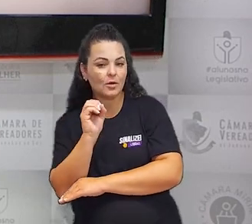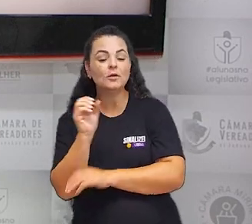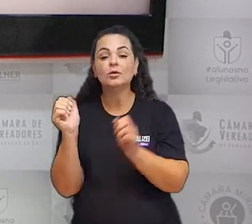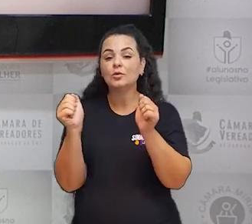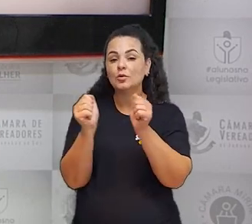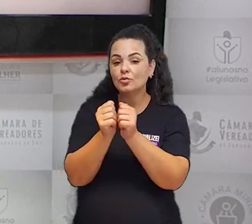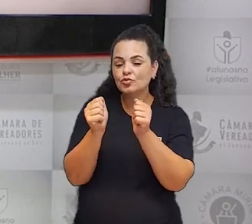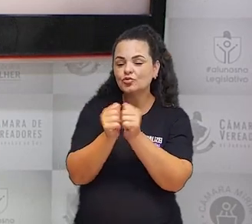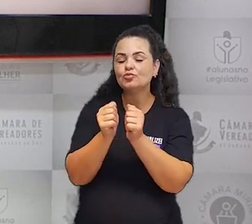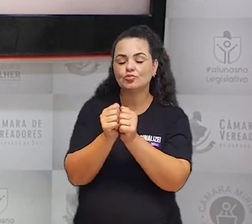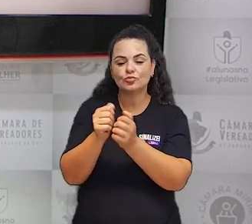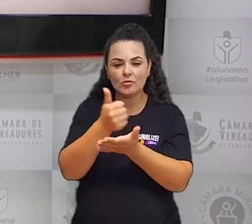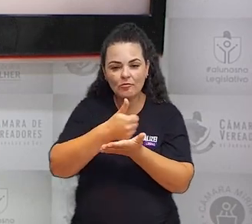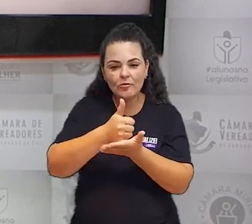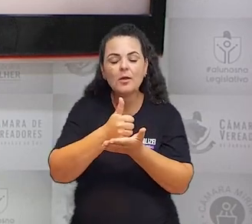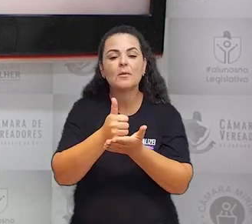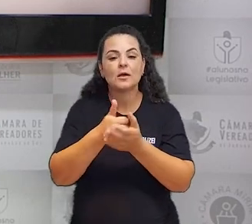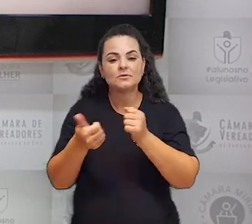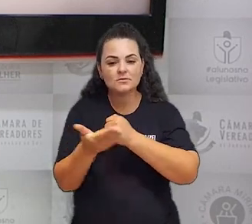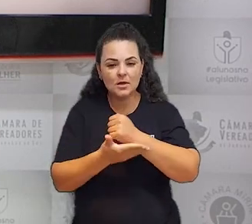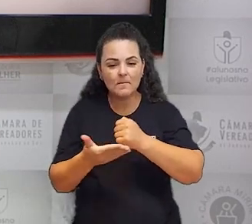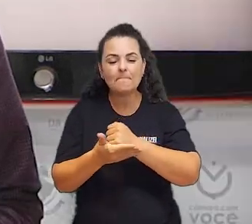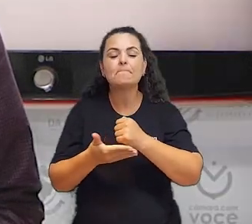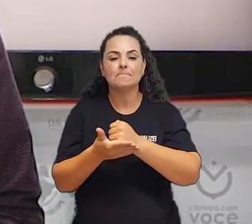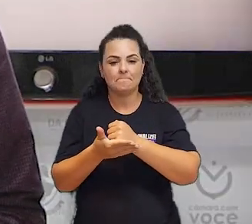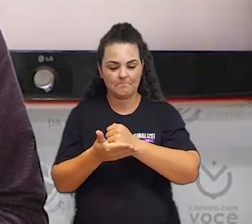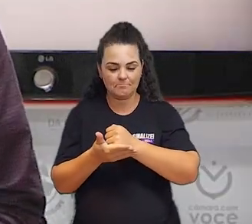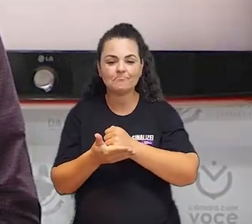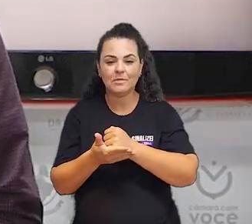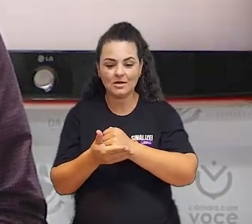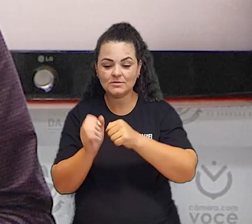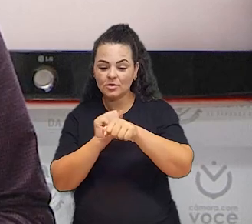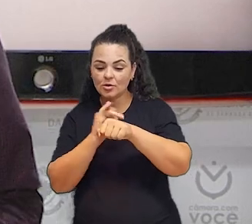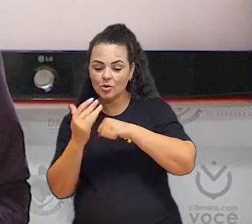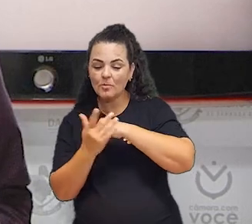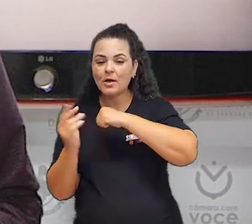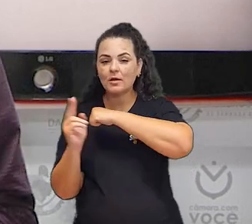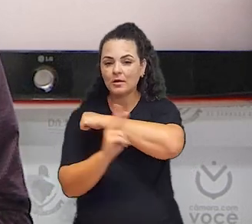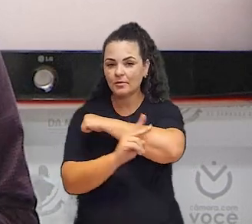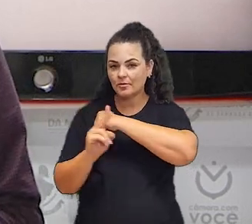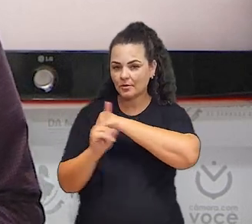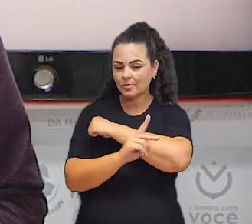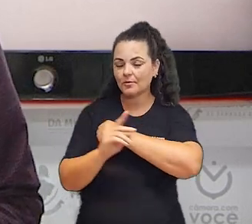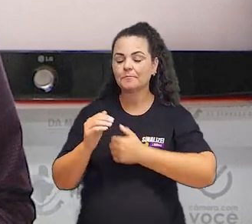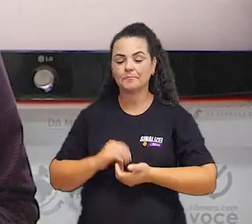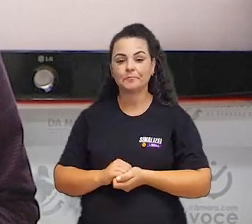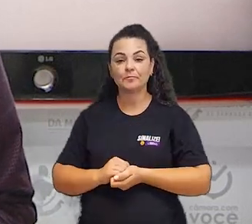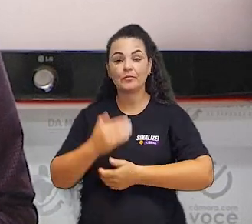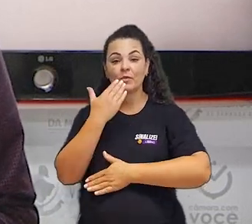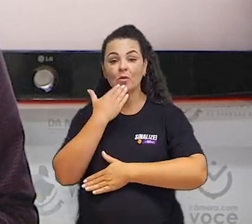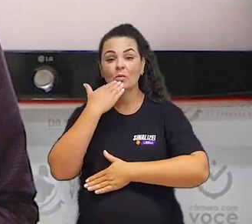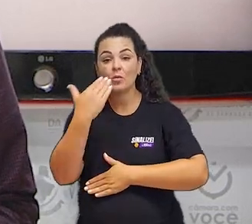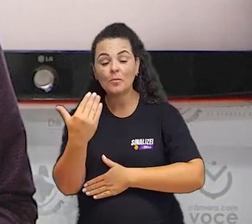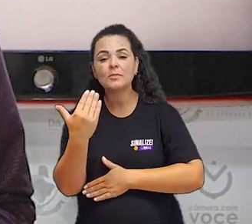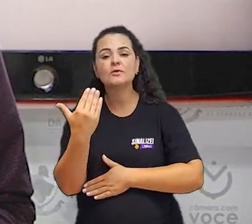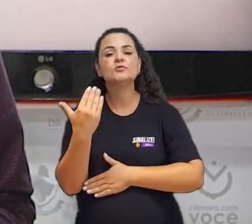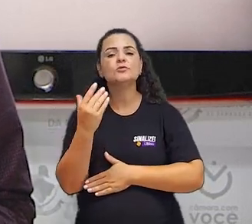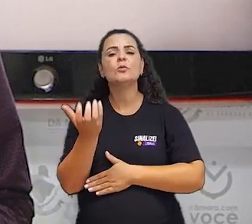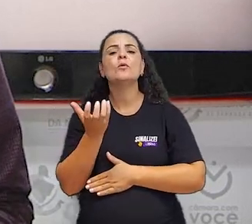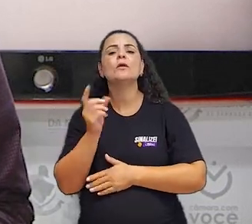junto à Farmácia Básica do bairro Nere Ramos a justificativa para esta iniciativa se fundamenta na